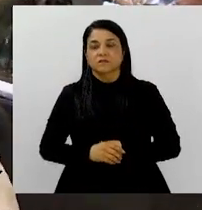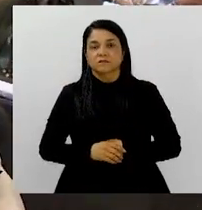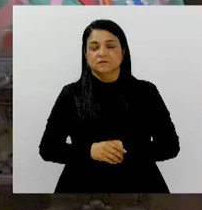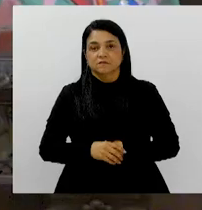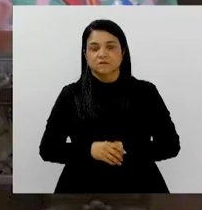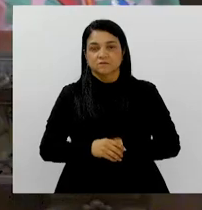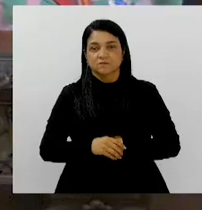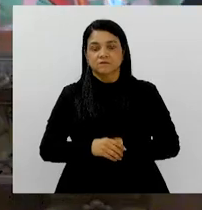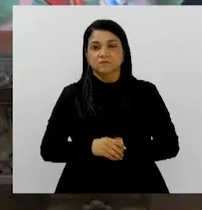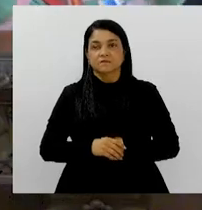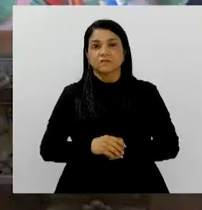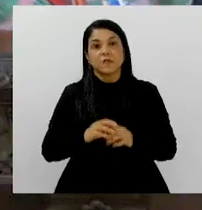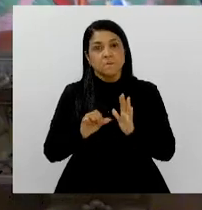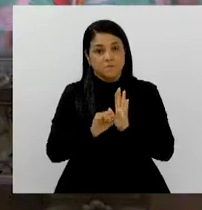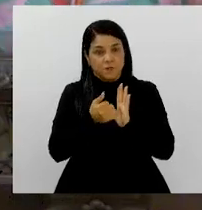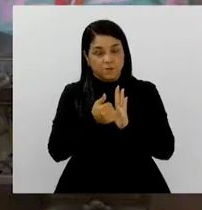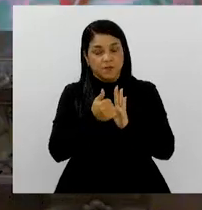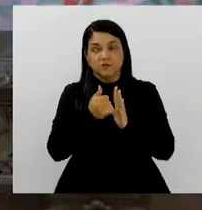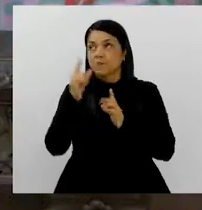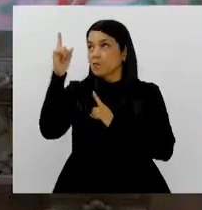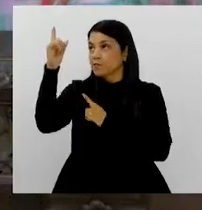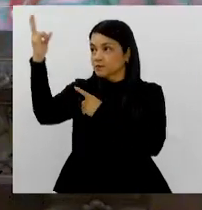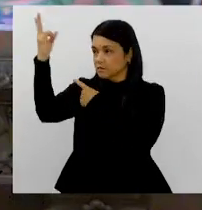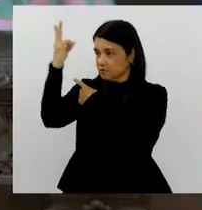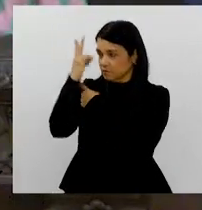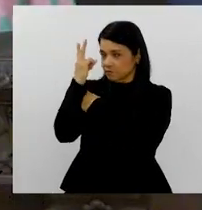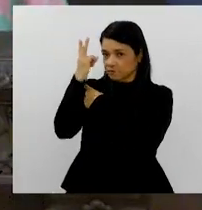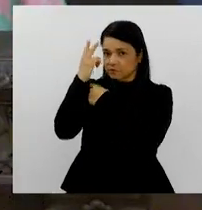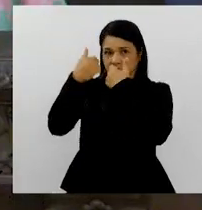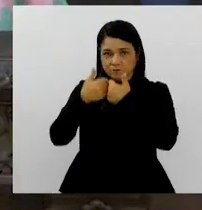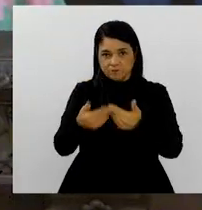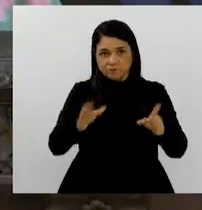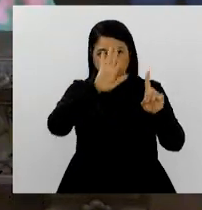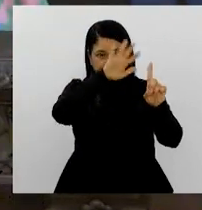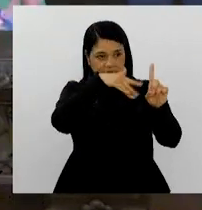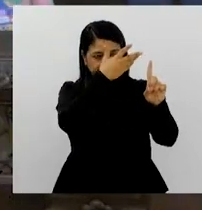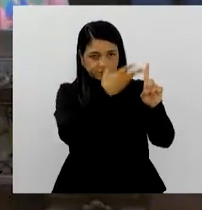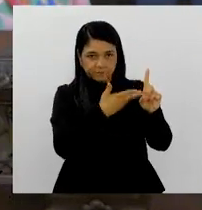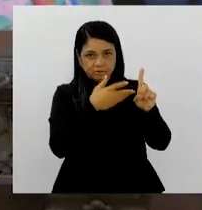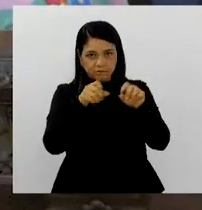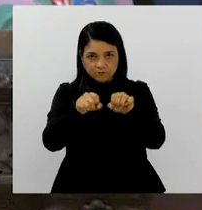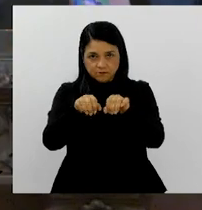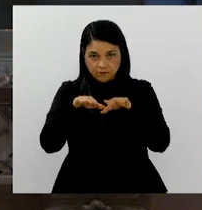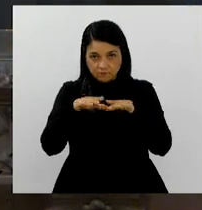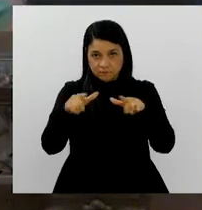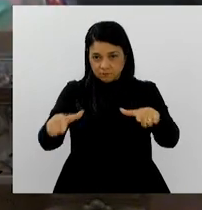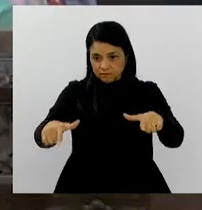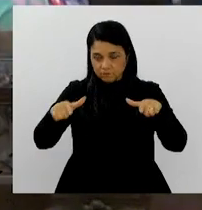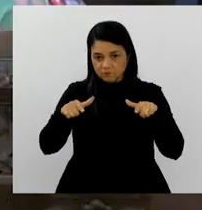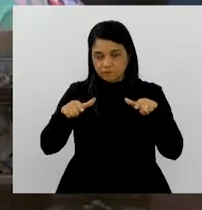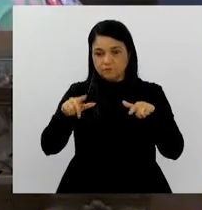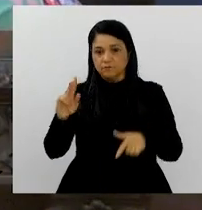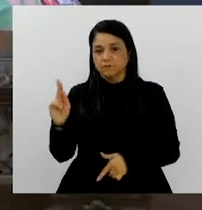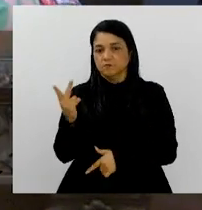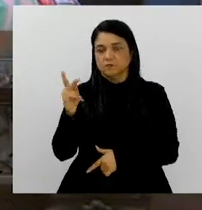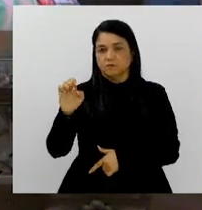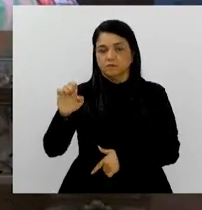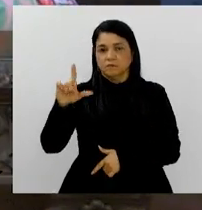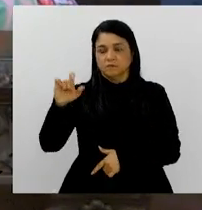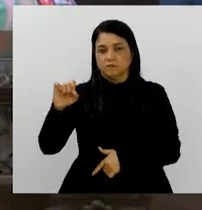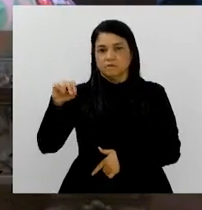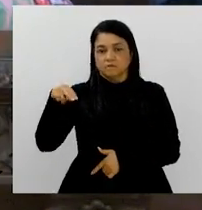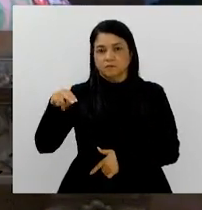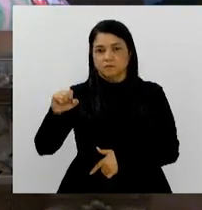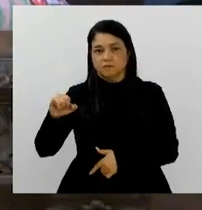Em primeiro lugar, sobre a proteção de Deus, declaro aberta a sessão solene de entrega do diploma Eloneida Studart de